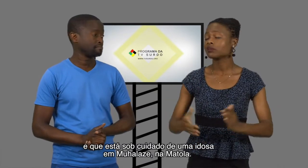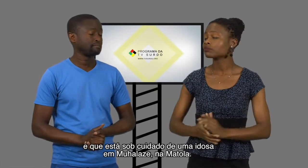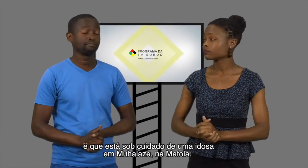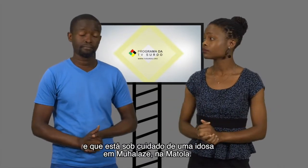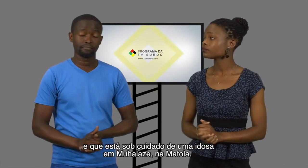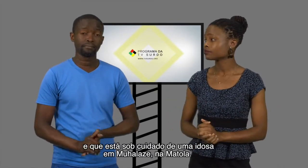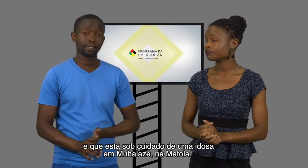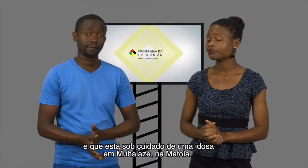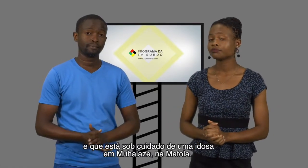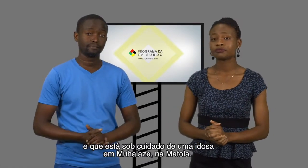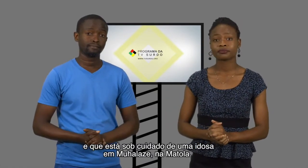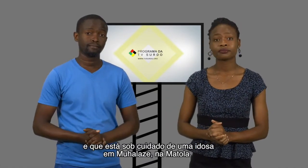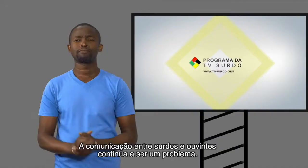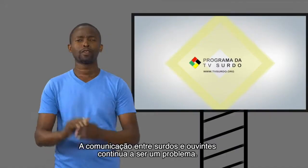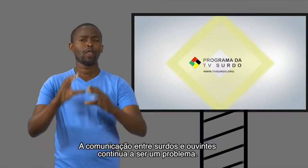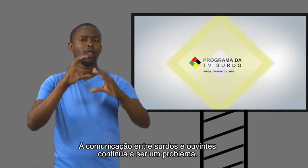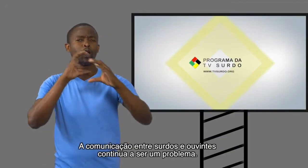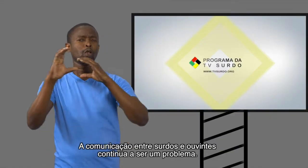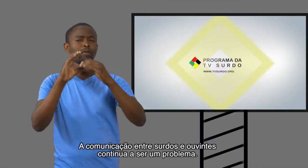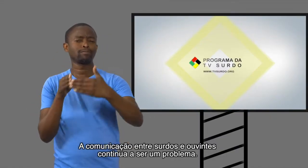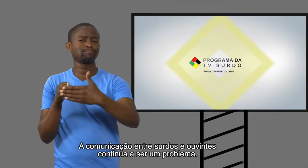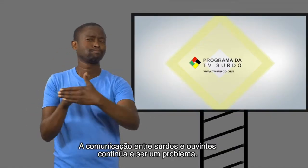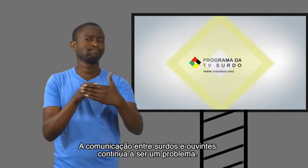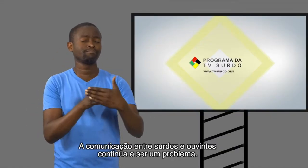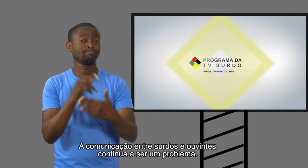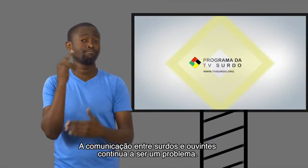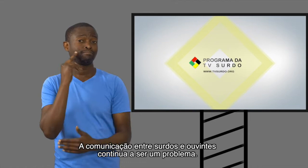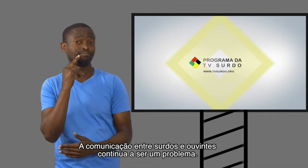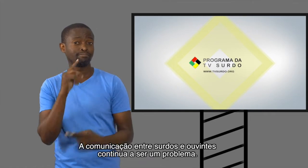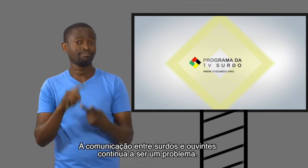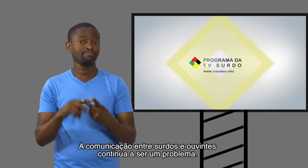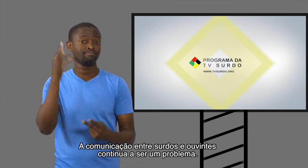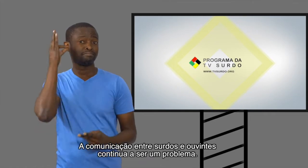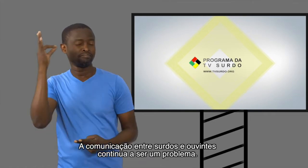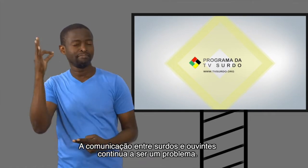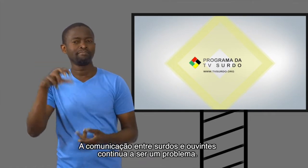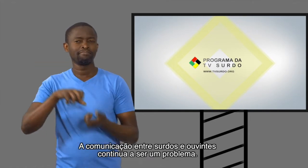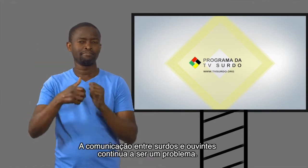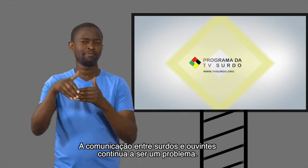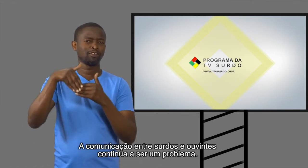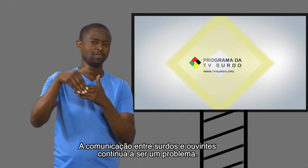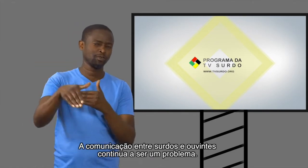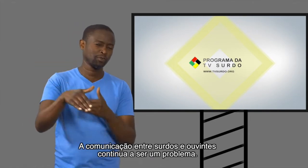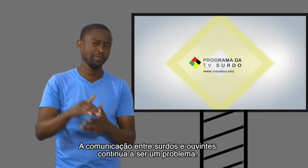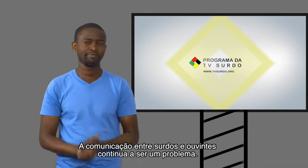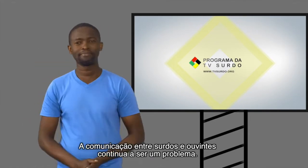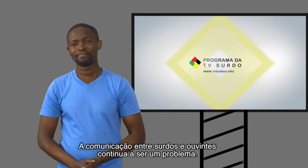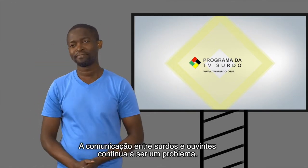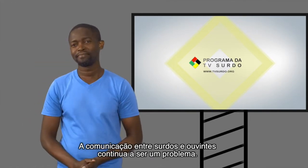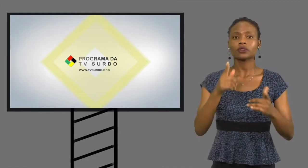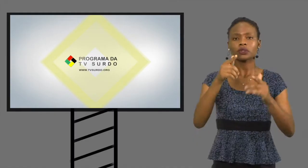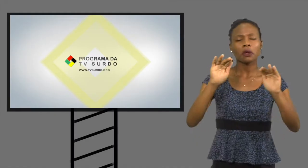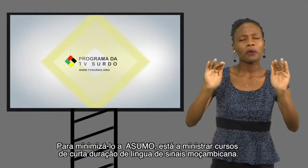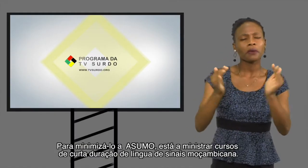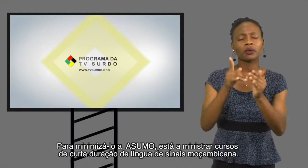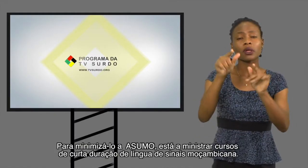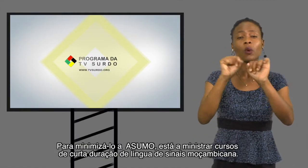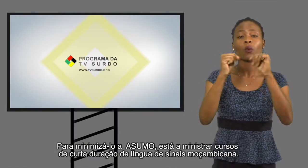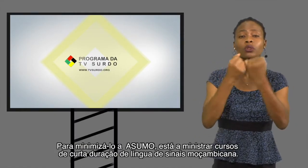em Mualaze, na Matola. A comunicação entre surdos e ouvintes continua a ser um problema.